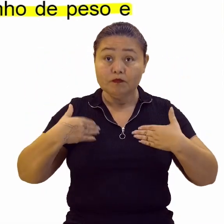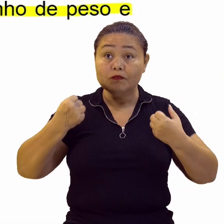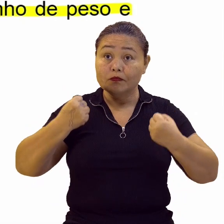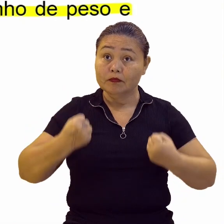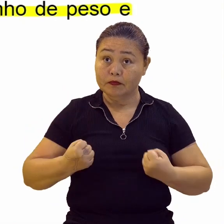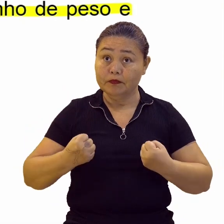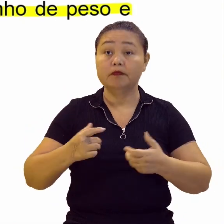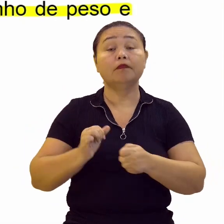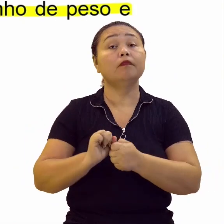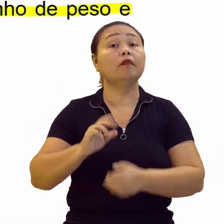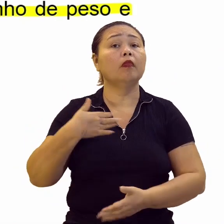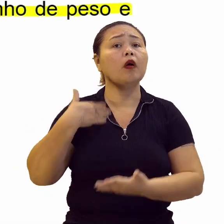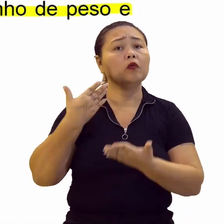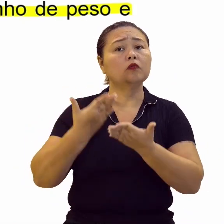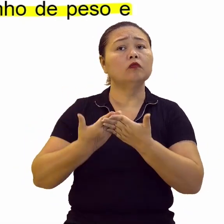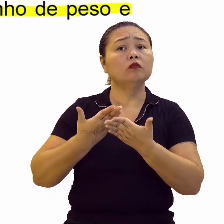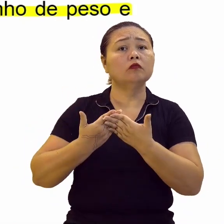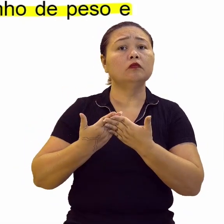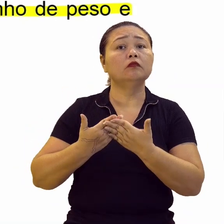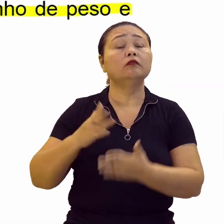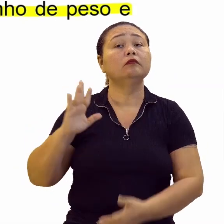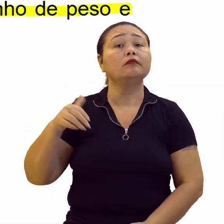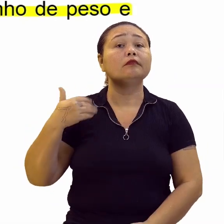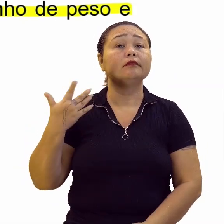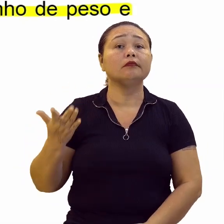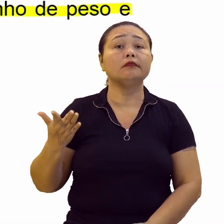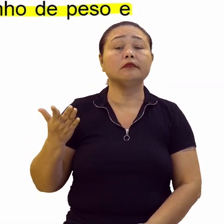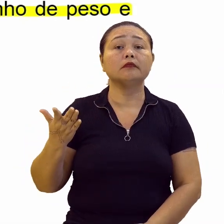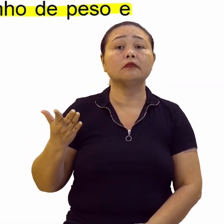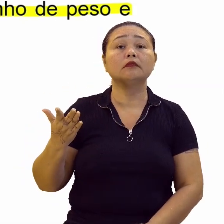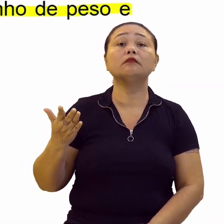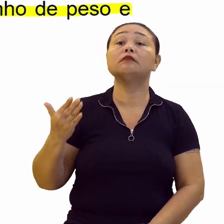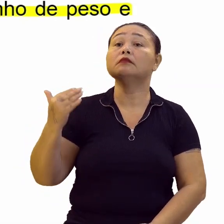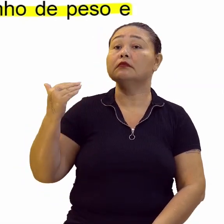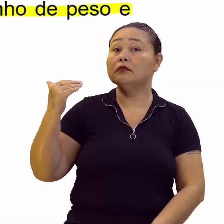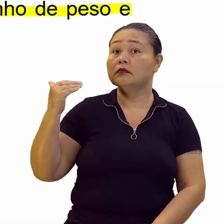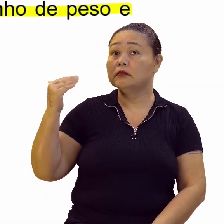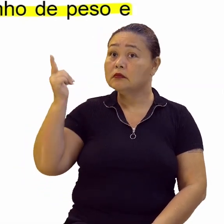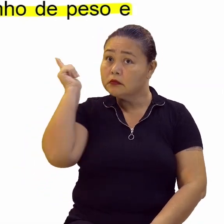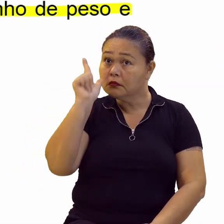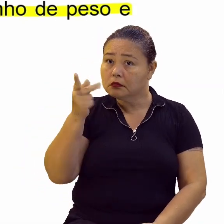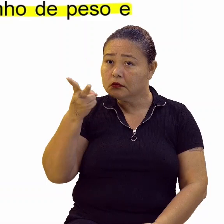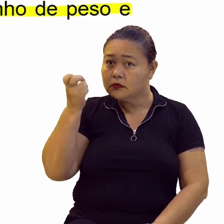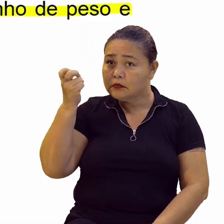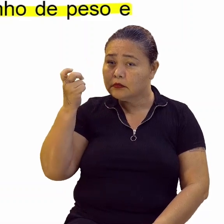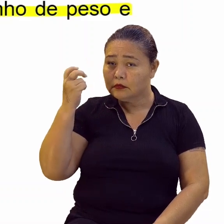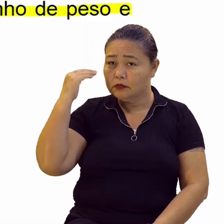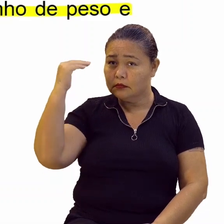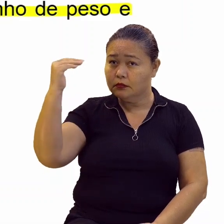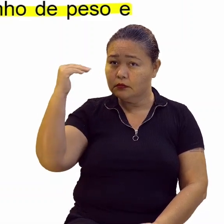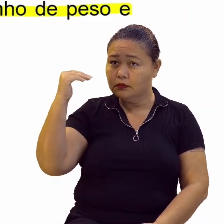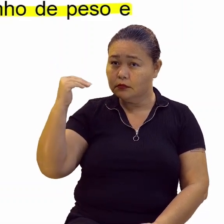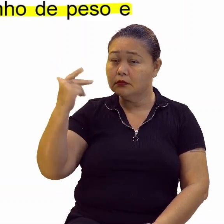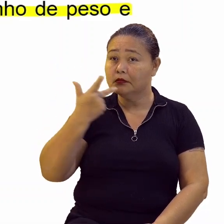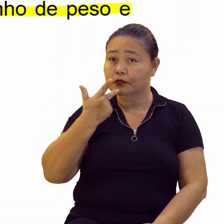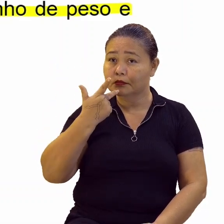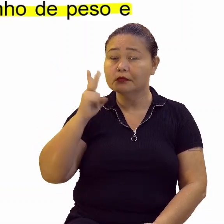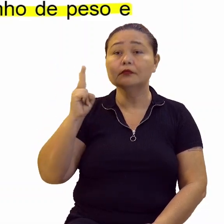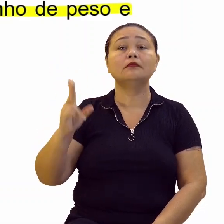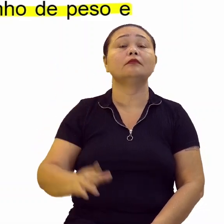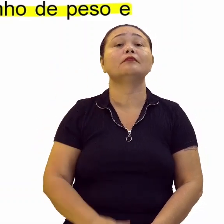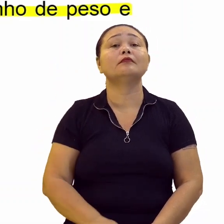estudou muito sobre isso, né? Beleza. Já consegue reconhecer nesse primeiro parágrafo do que a gente está